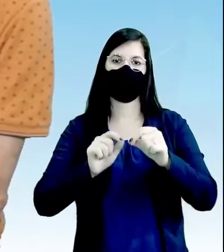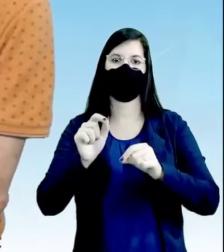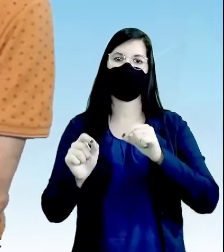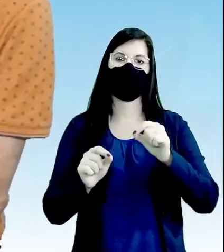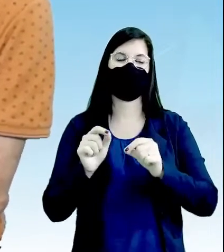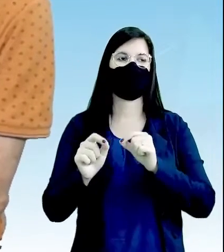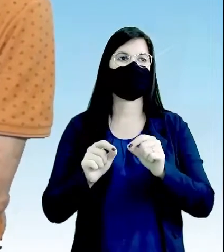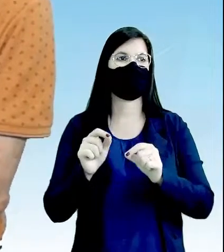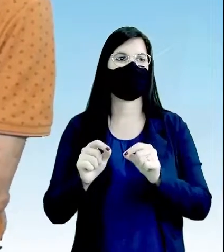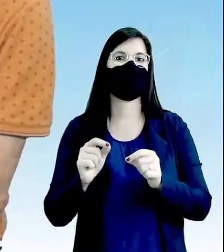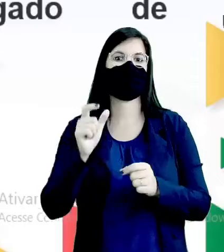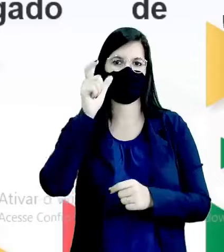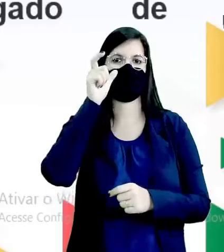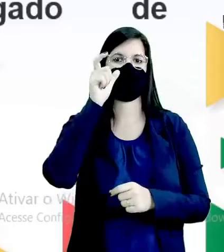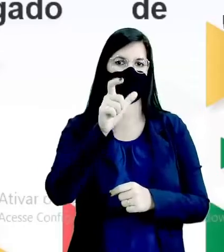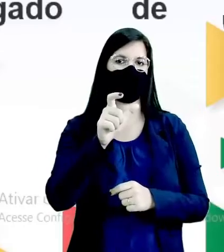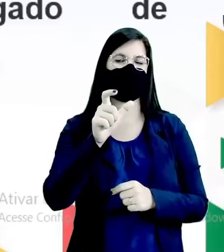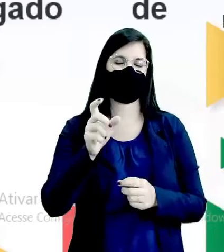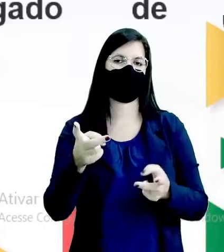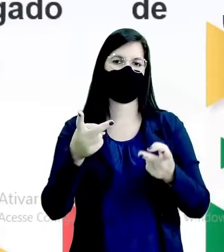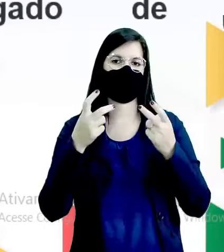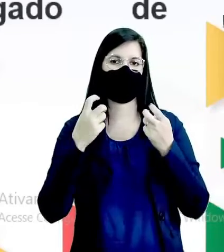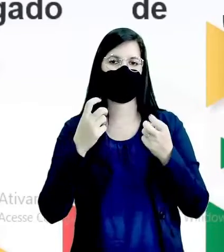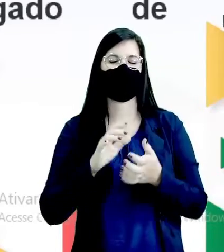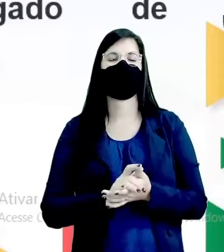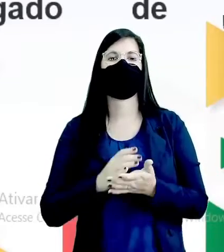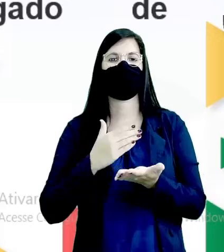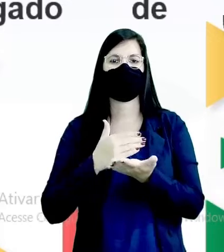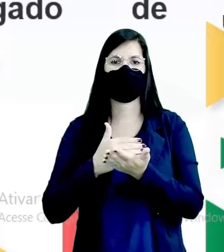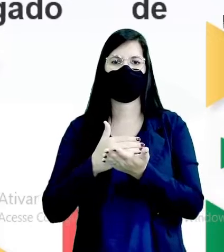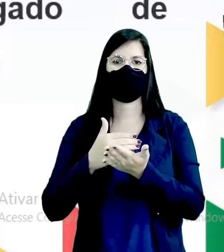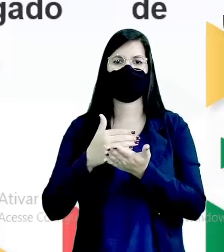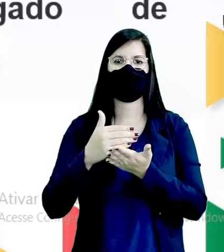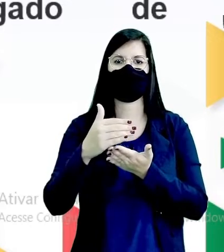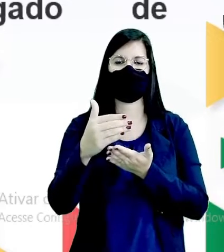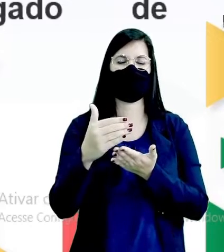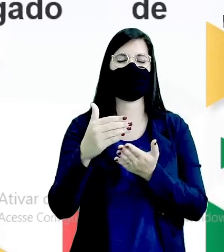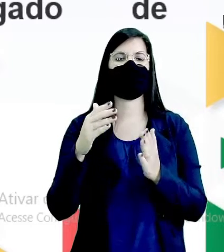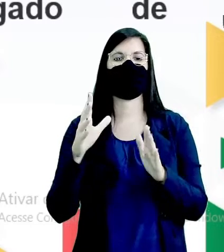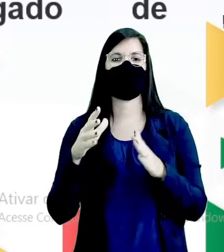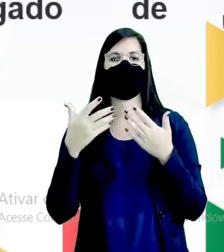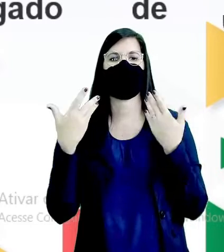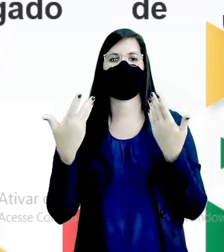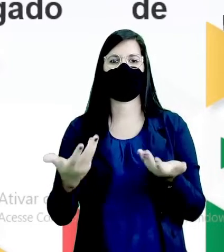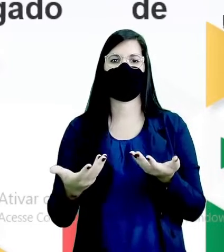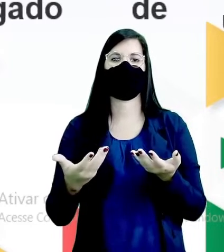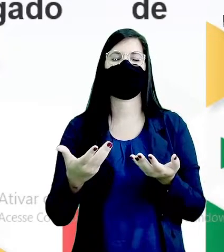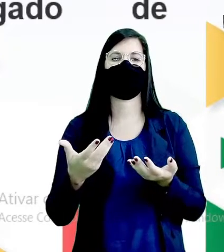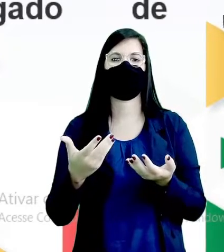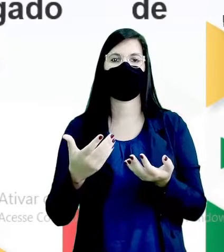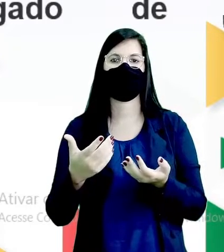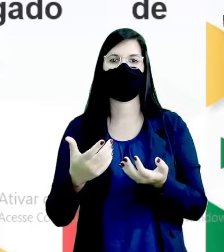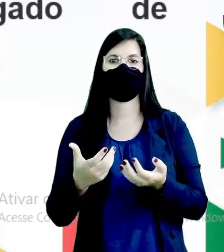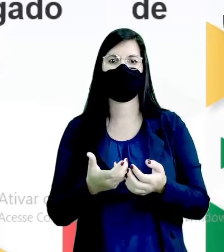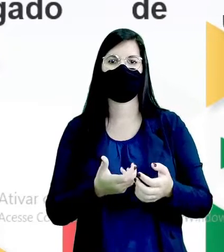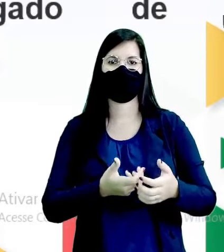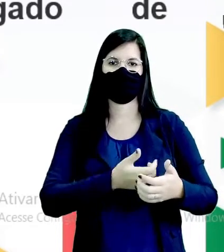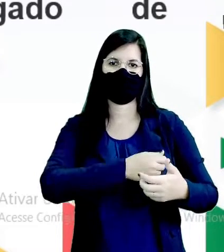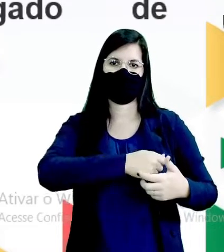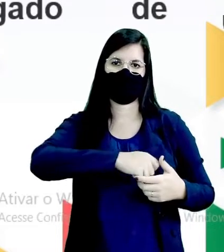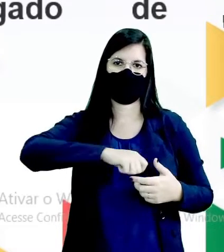aqui, algo bem interessante, né? Exatamente. E tudo começou exatamente quando o capitão José de Barros